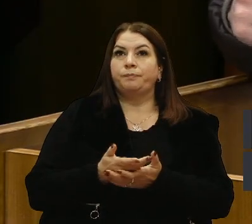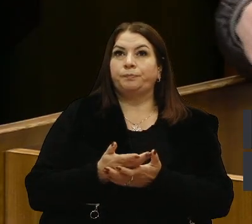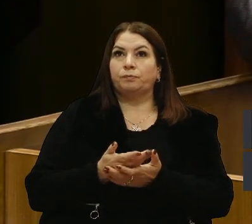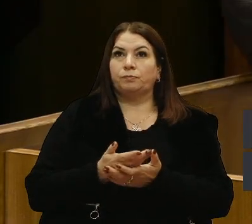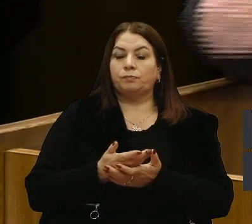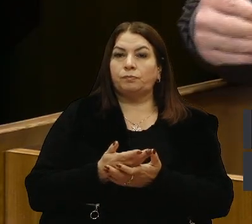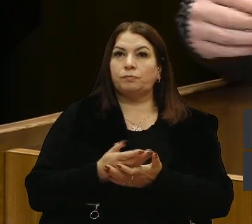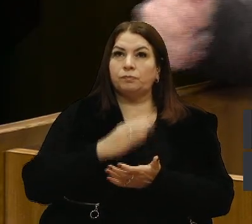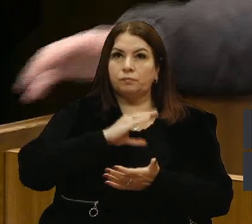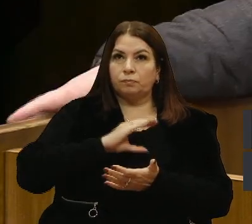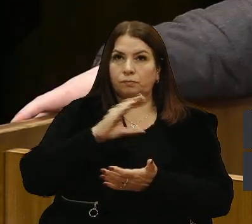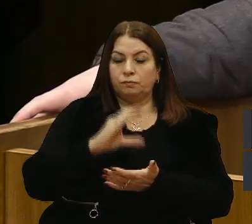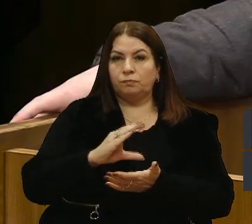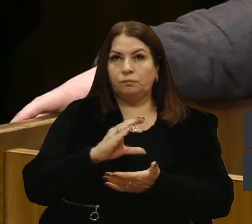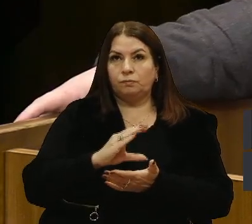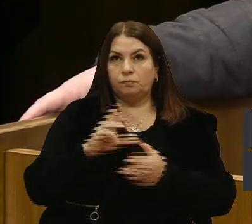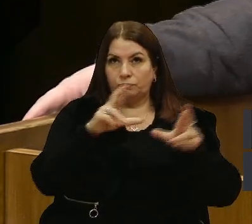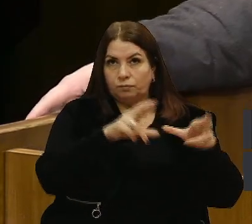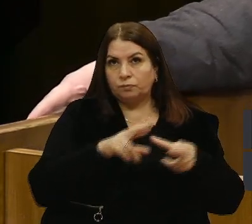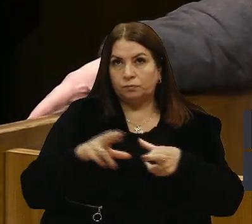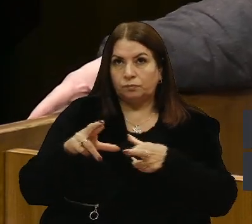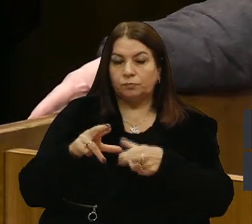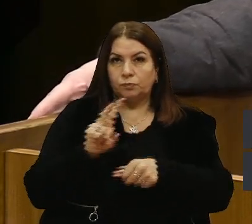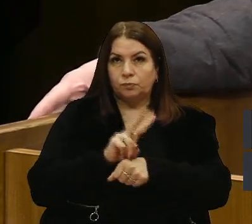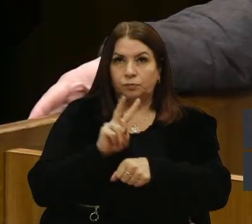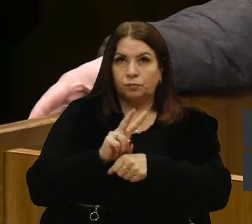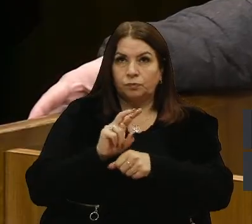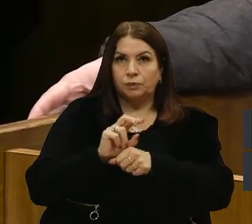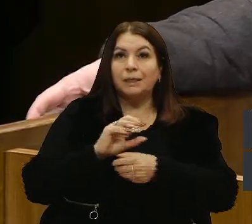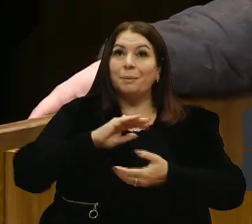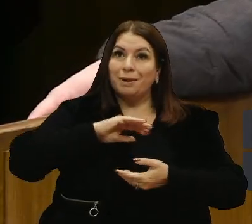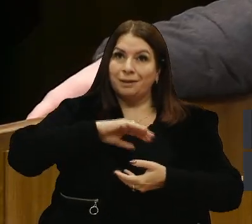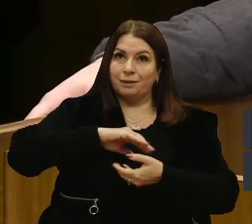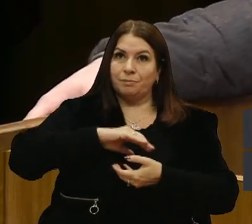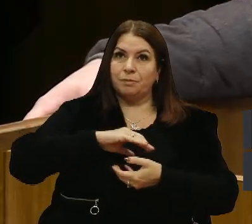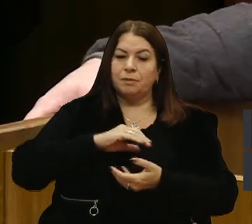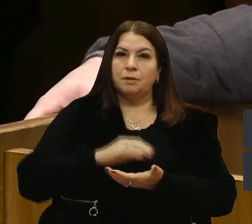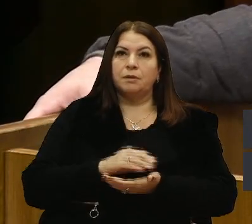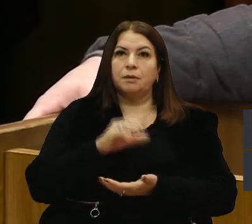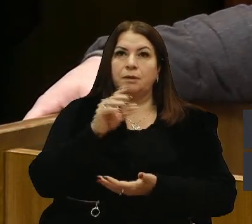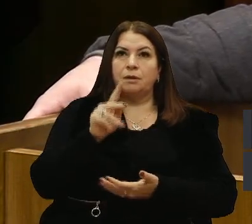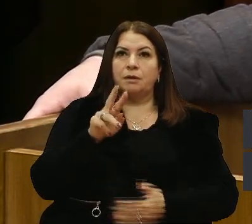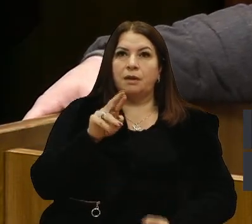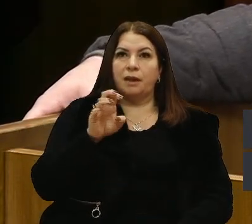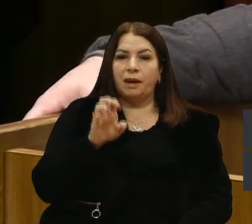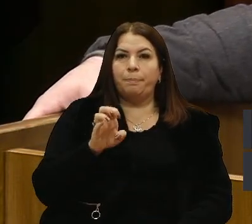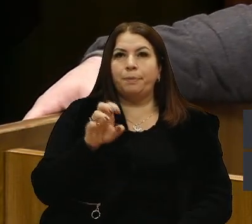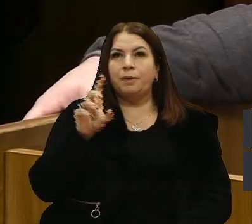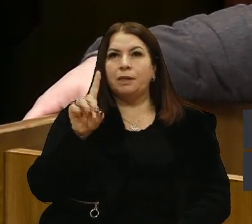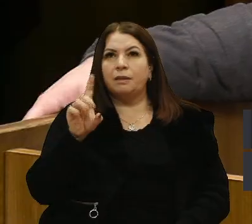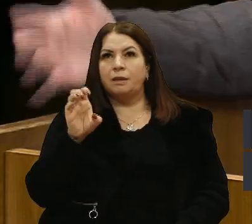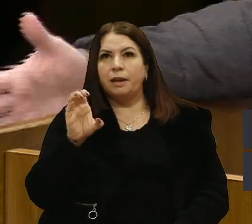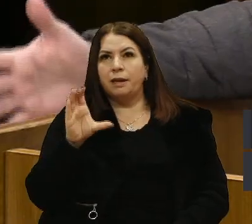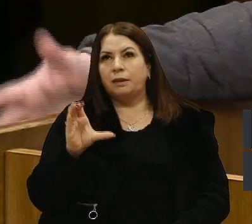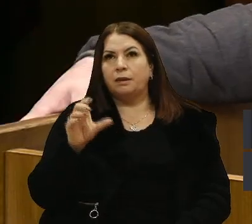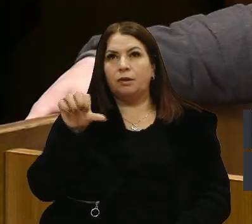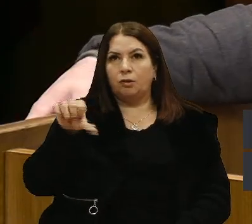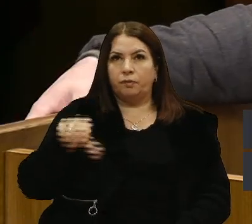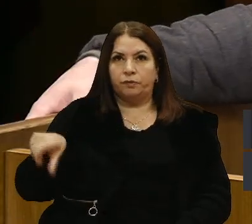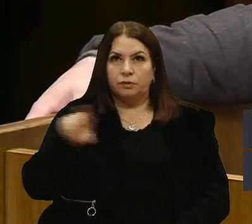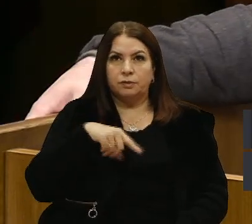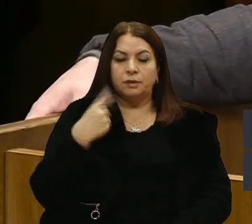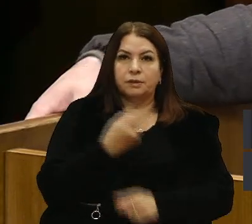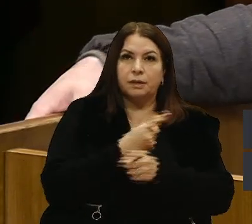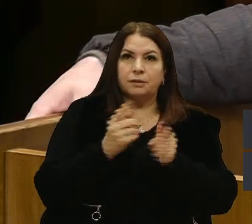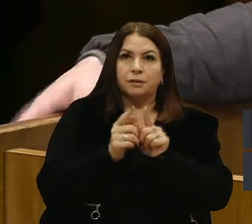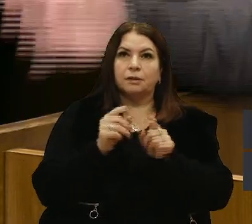a Coordenadoria Regional de Proteção e Defesa Civil, né, a CREPDEC 9, a Defesa Civil do Estado, que também foi uma